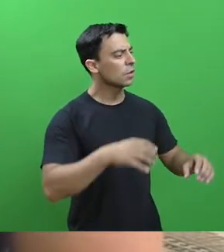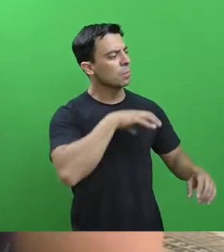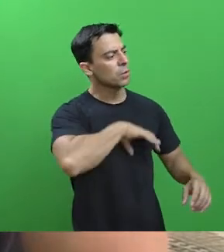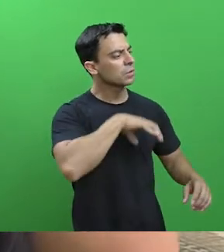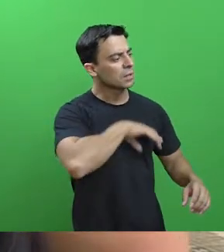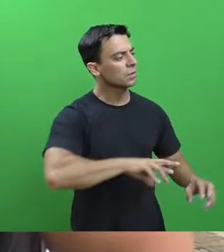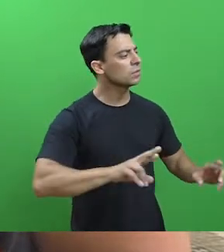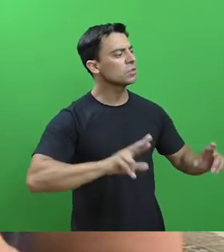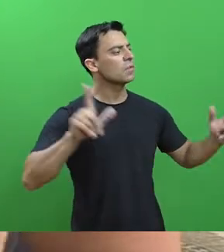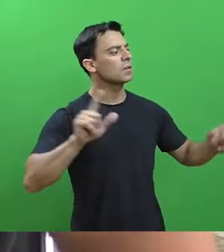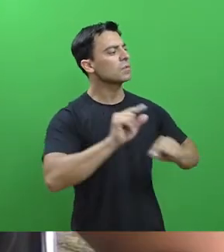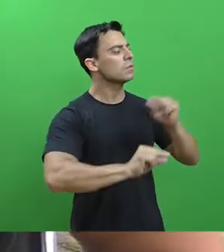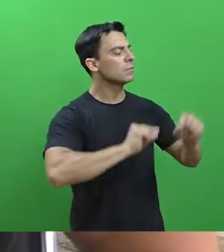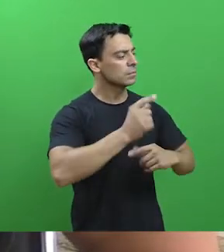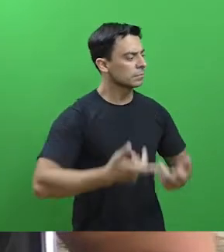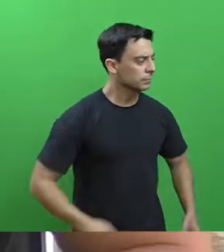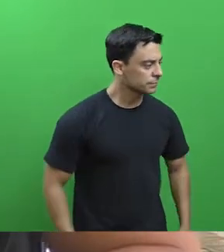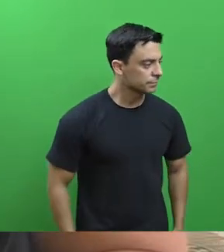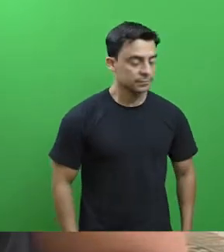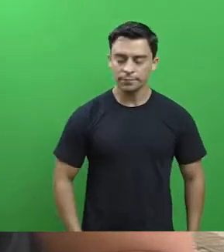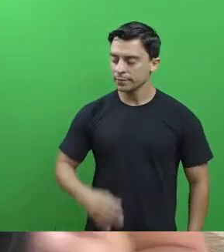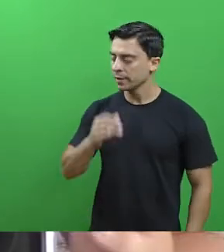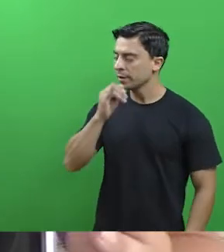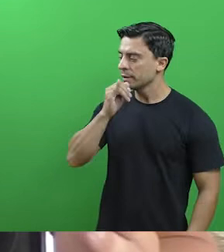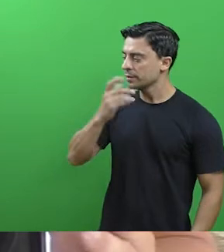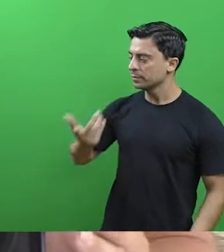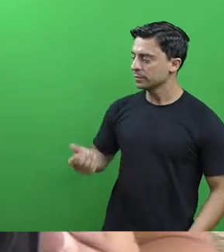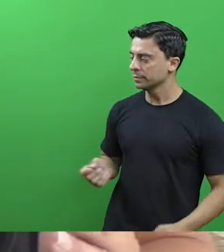assim, como uma das primeiras diferenças é que